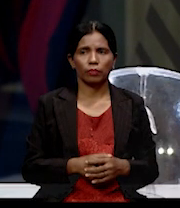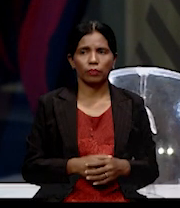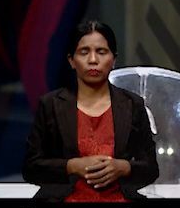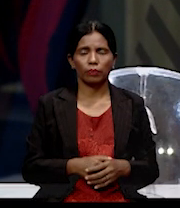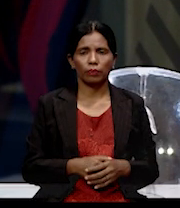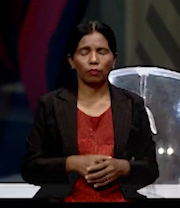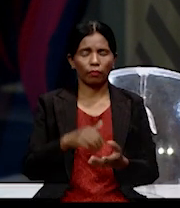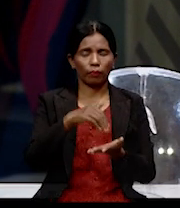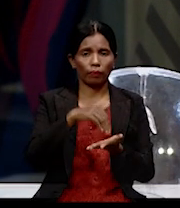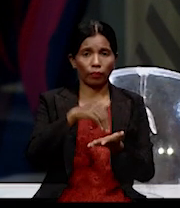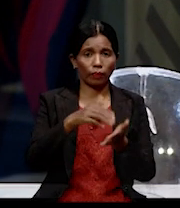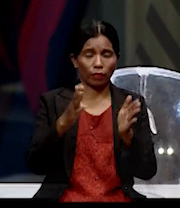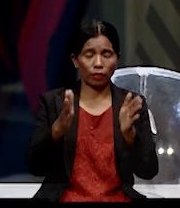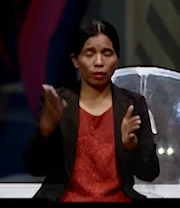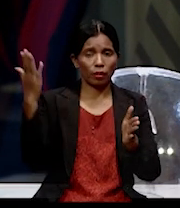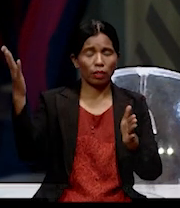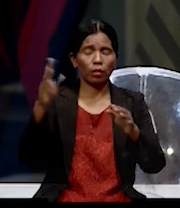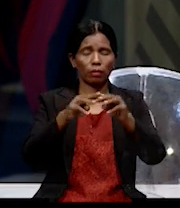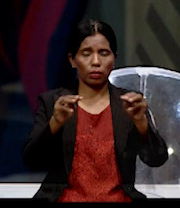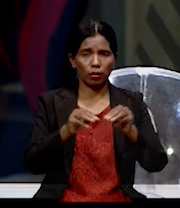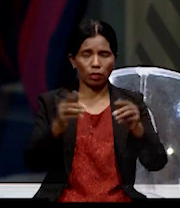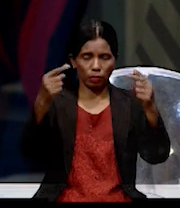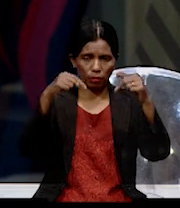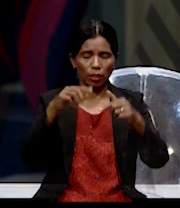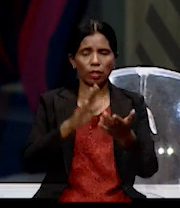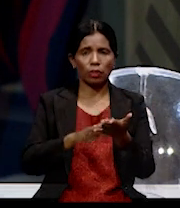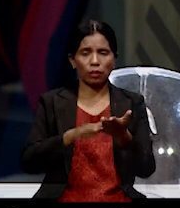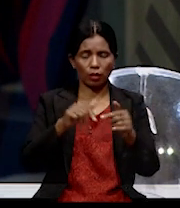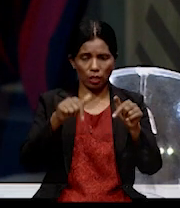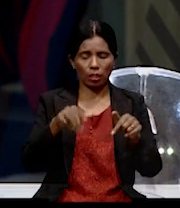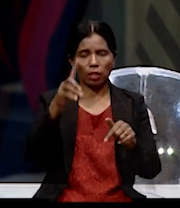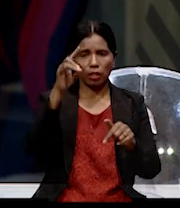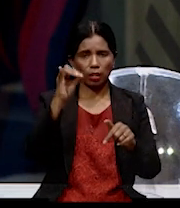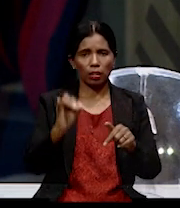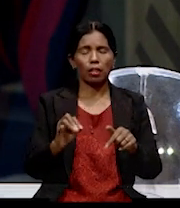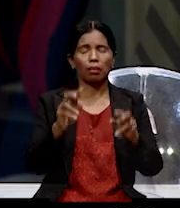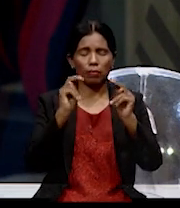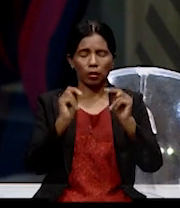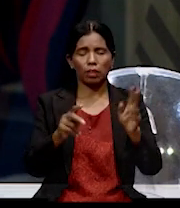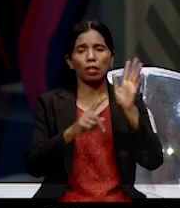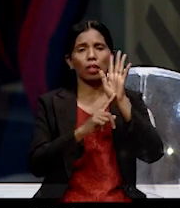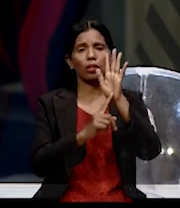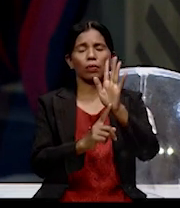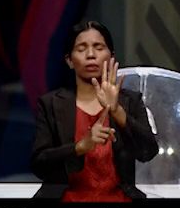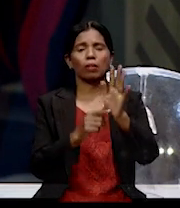Estudante Sira e a município, a tua escola e redili precisa a tua oração bem forte.